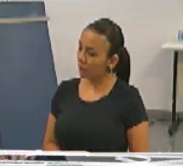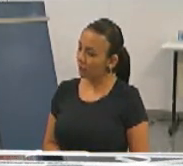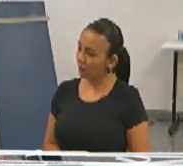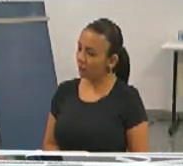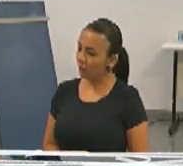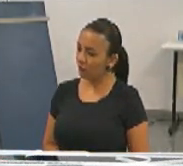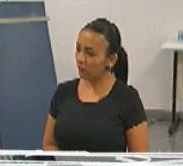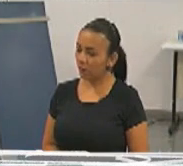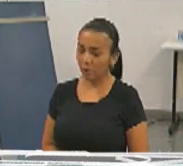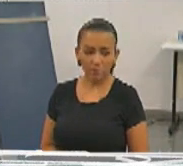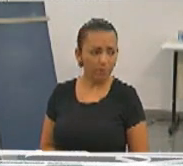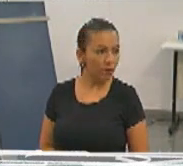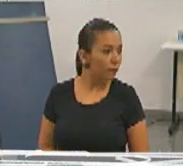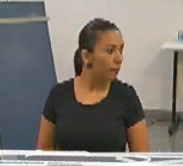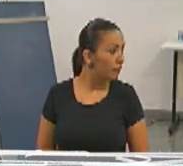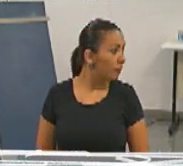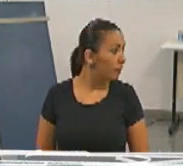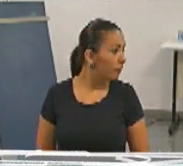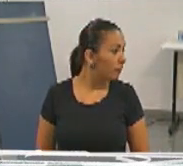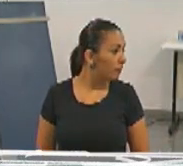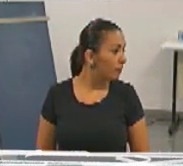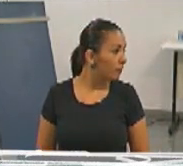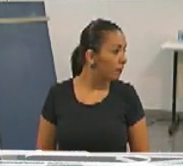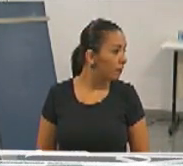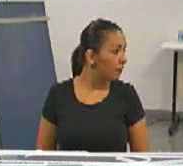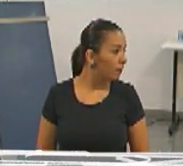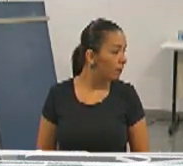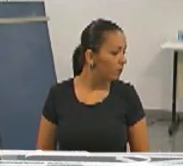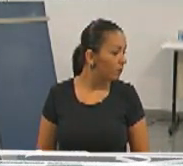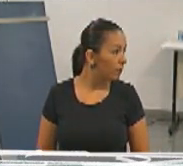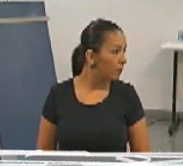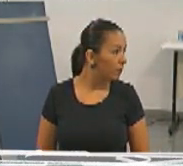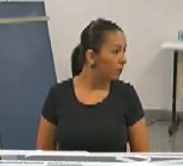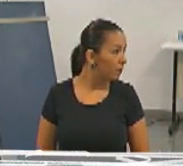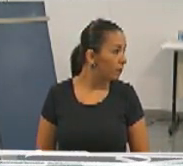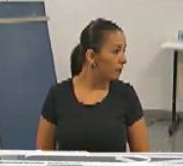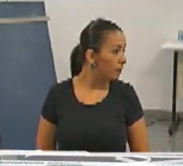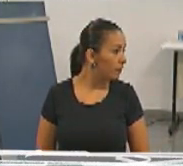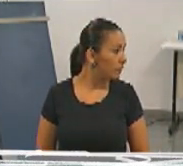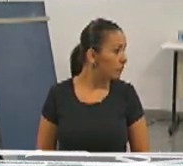Obrigada. O candidato tem direito à tréplica, se ele achar necessário.